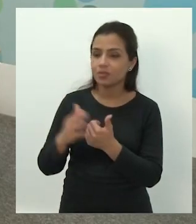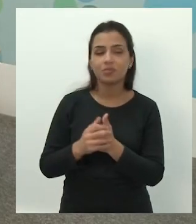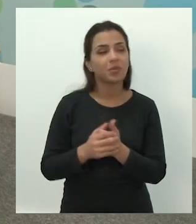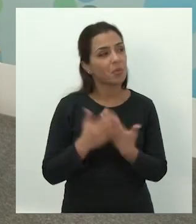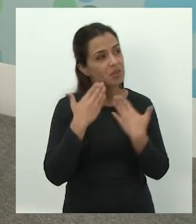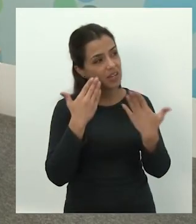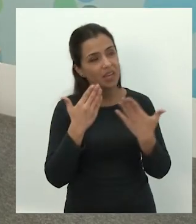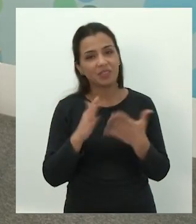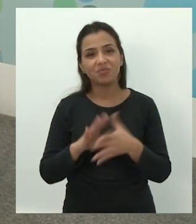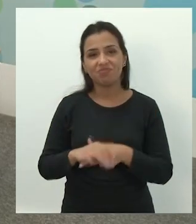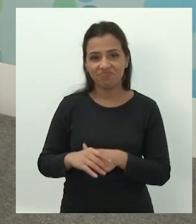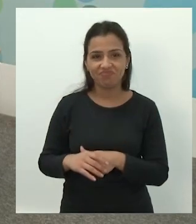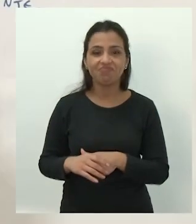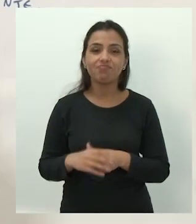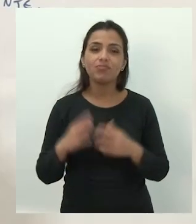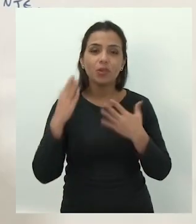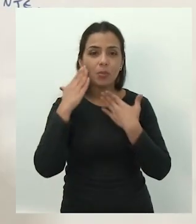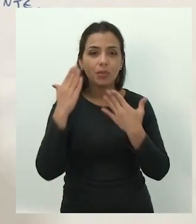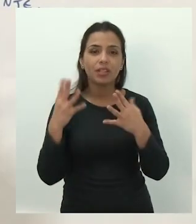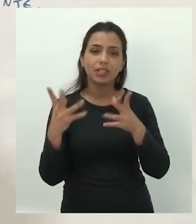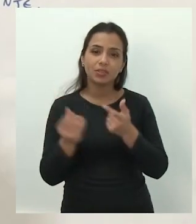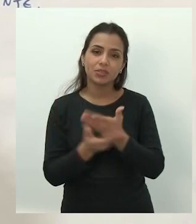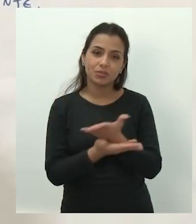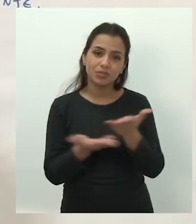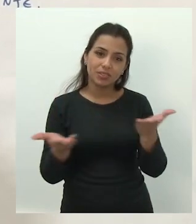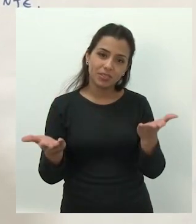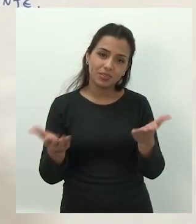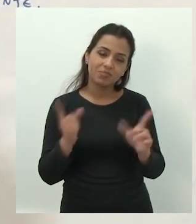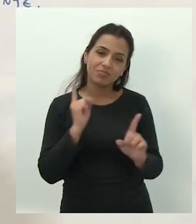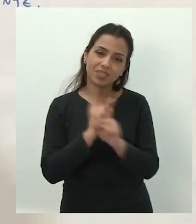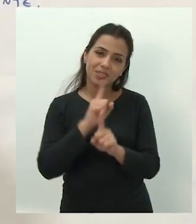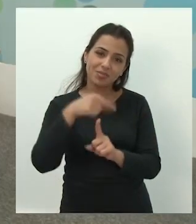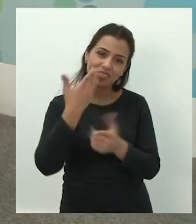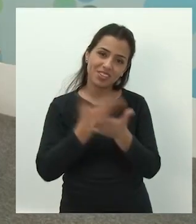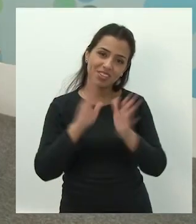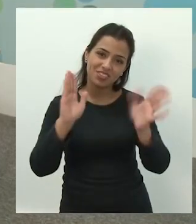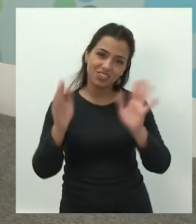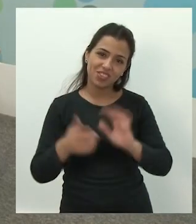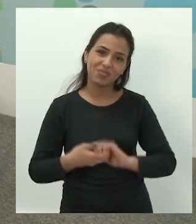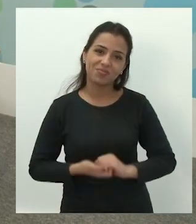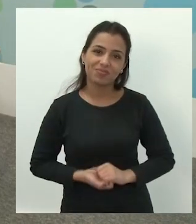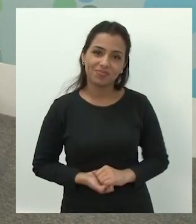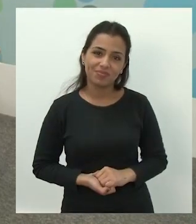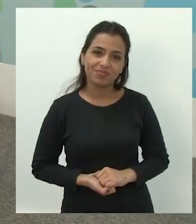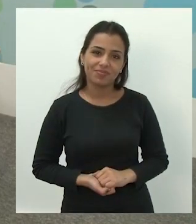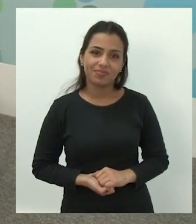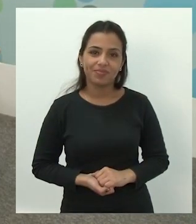professora Márcia. Muito obrigada a todos vocês pela participação e até a próxima aula. Tchau, tchau, gente.